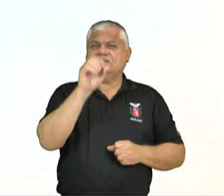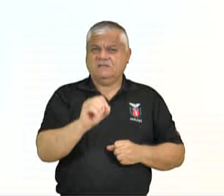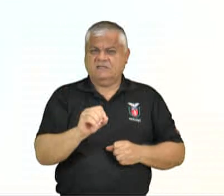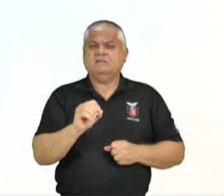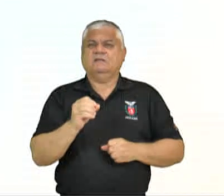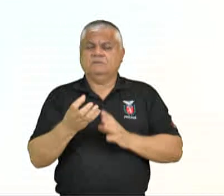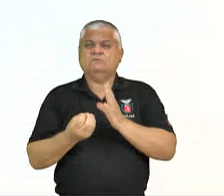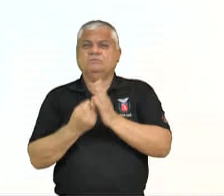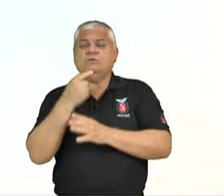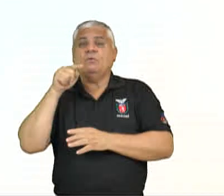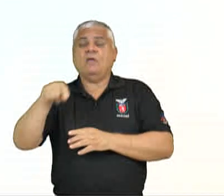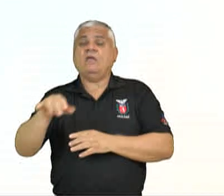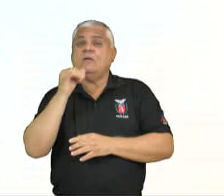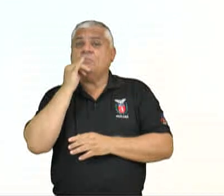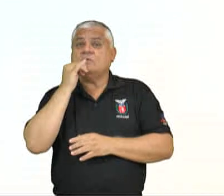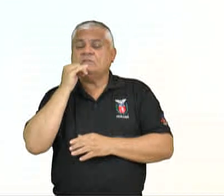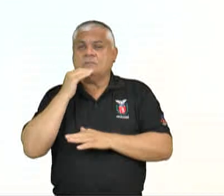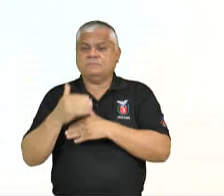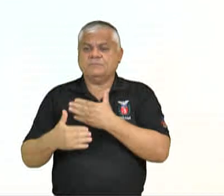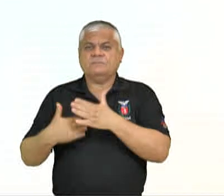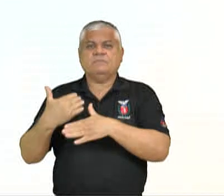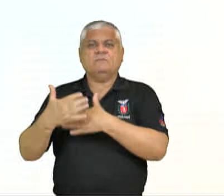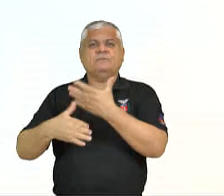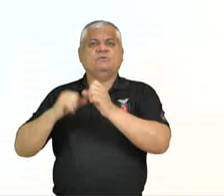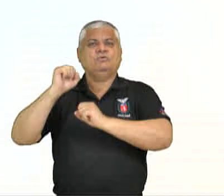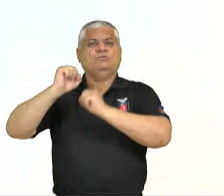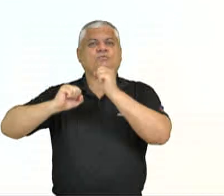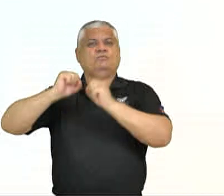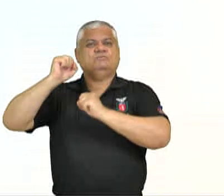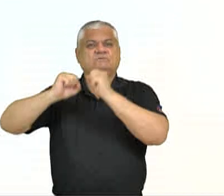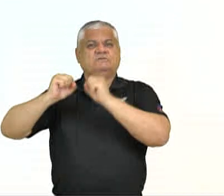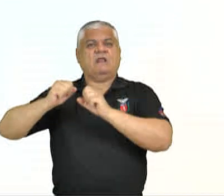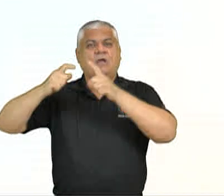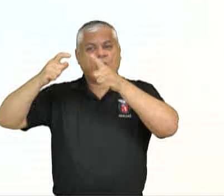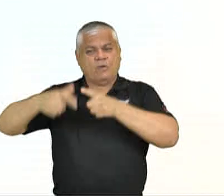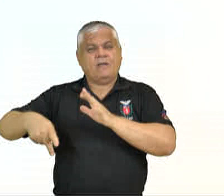1970, como um indutor do desenvolvimento industrial do